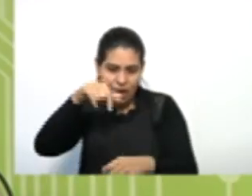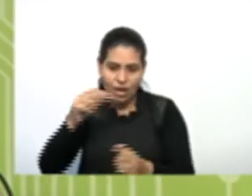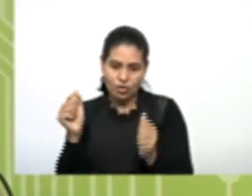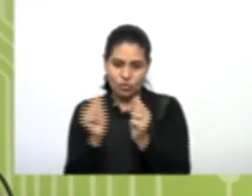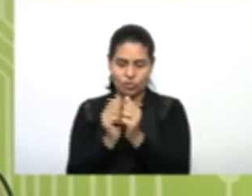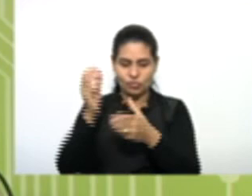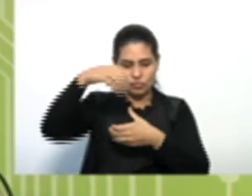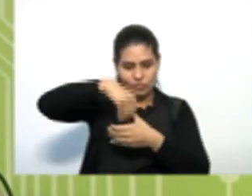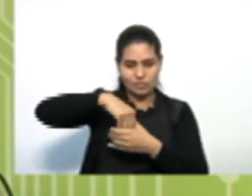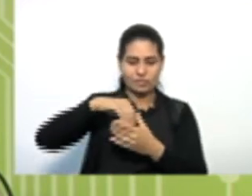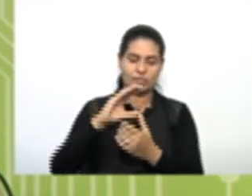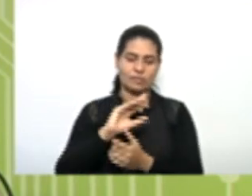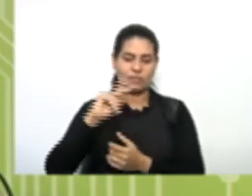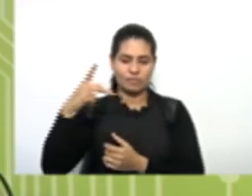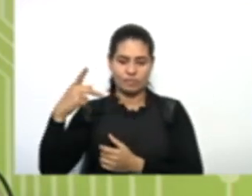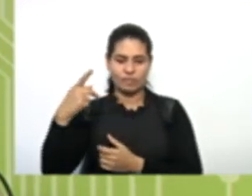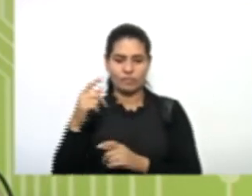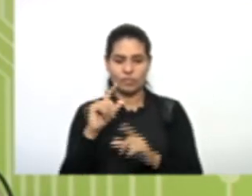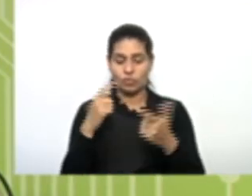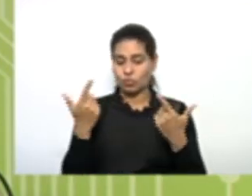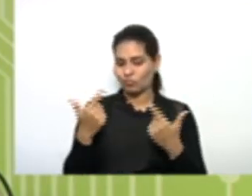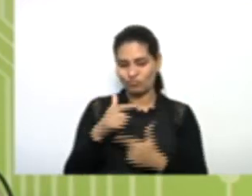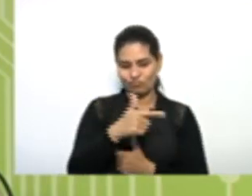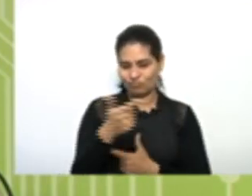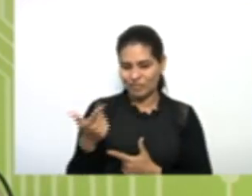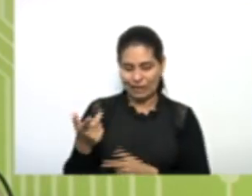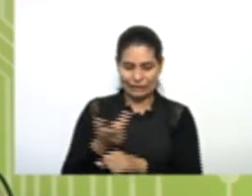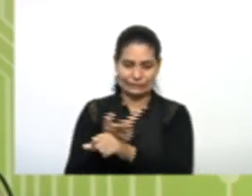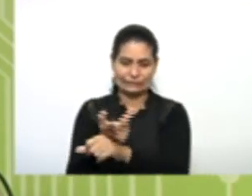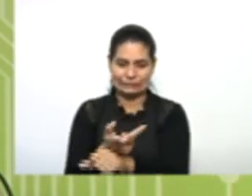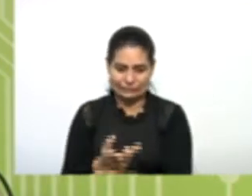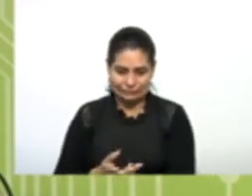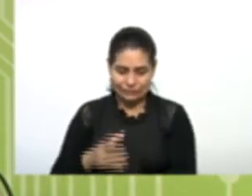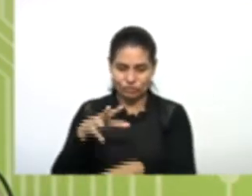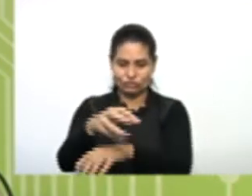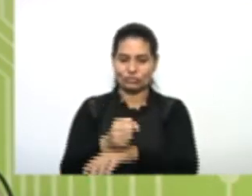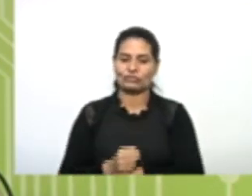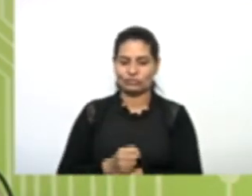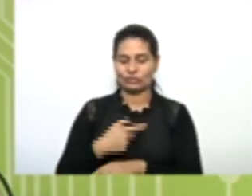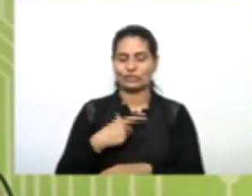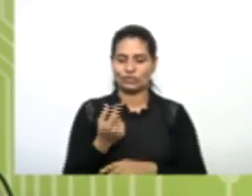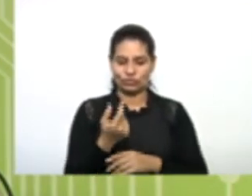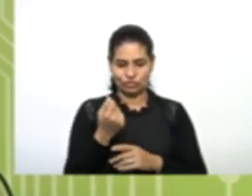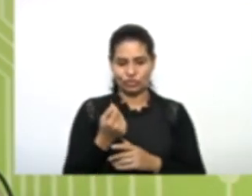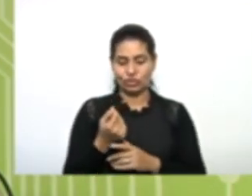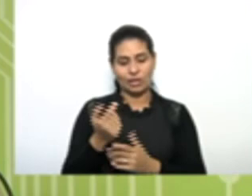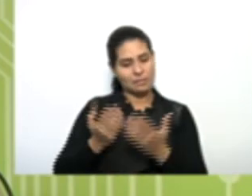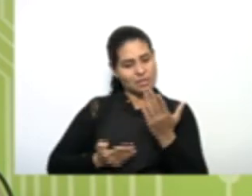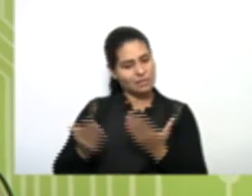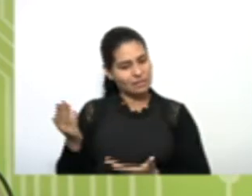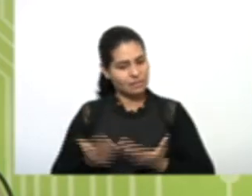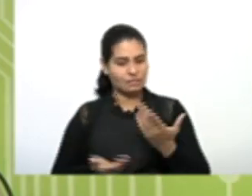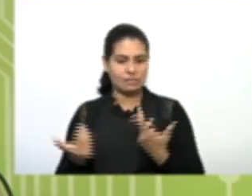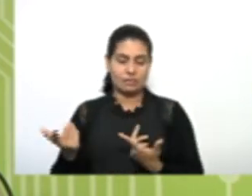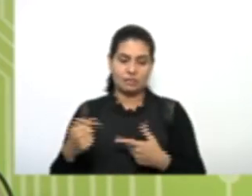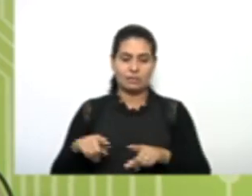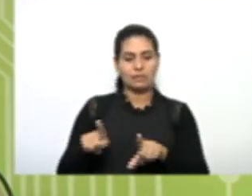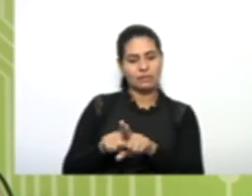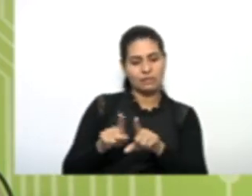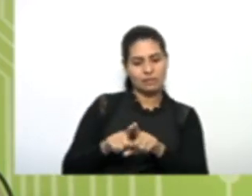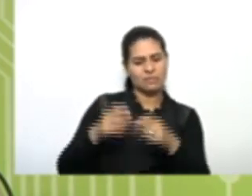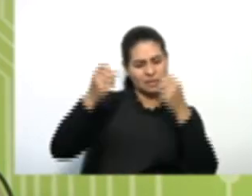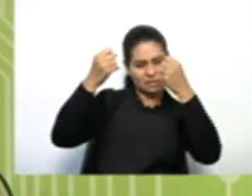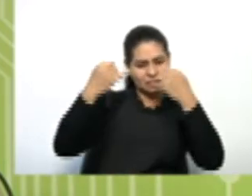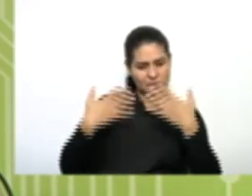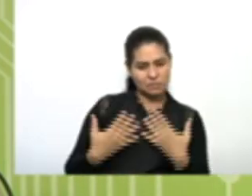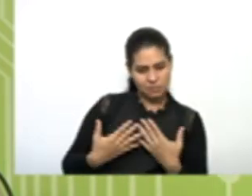cooperado. Então, não tem essa ideia de exploração econômica do cliente, ela tem essa ideia de utilizar, prestar serviços, né? Até naquilo que a gente estava